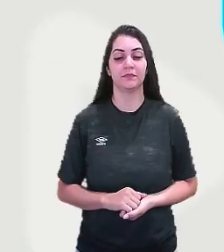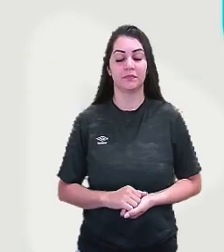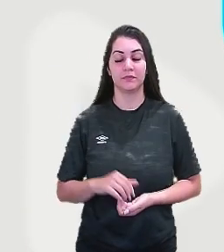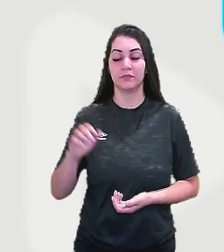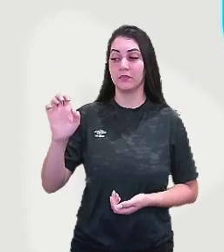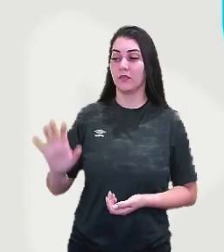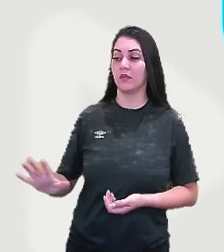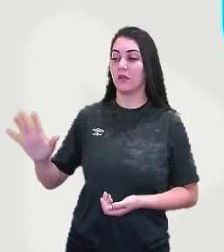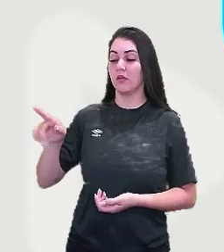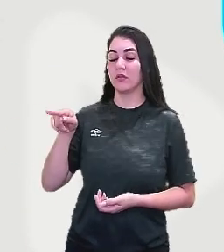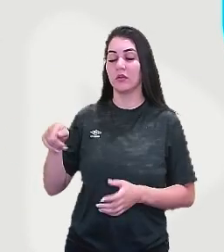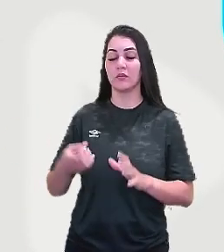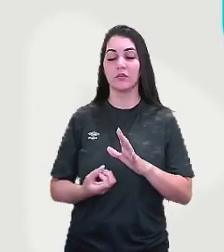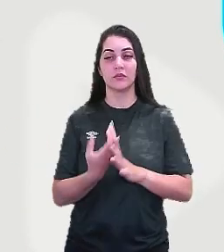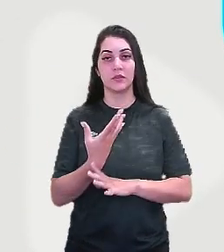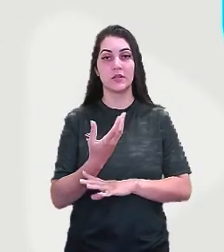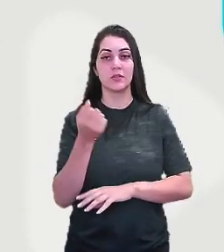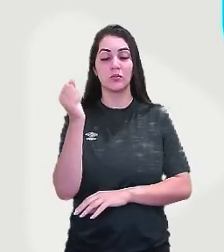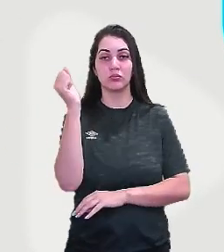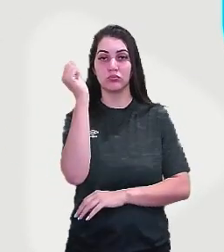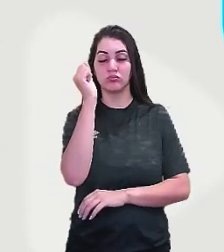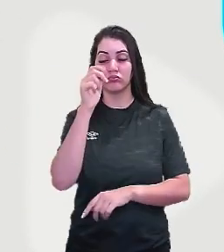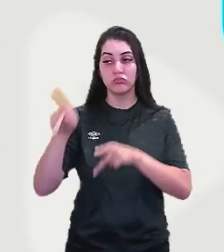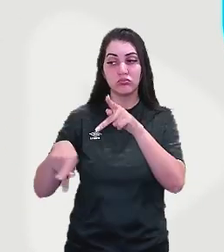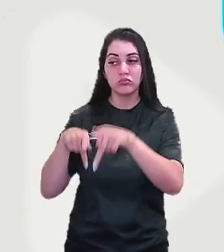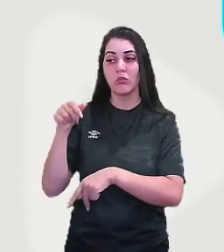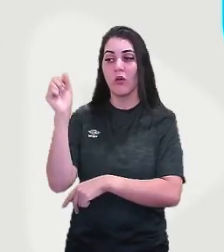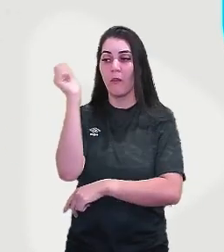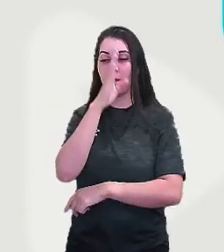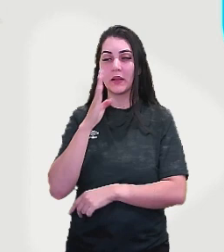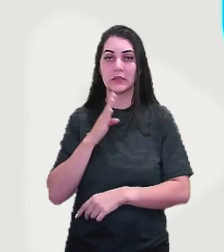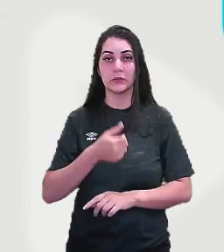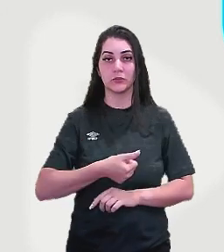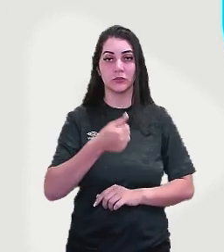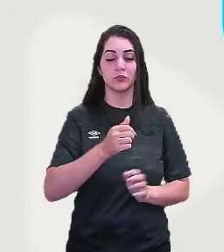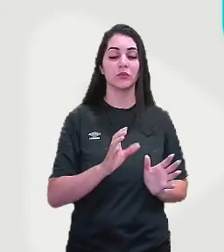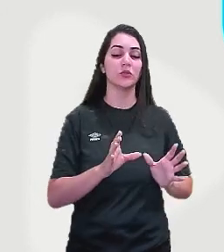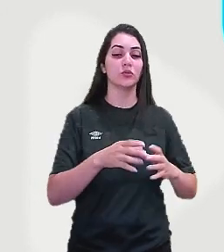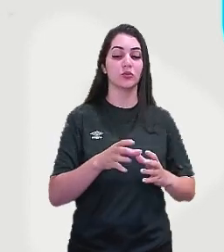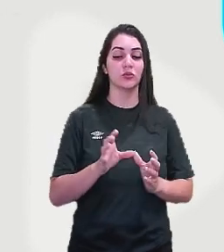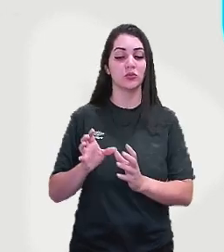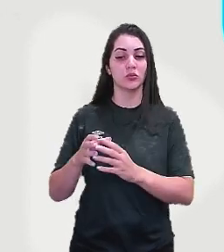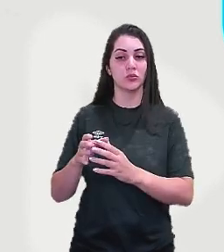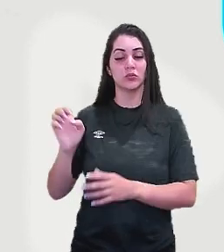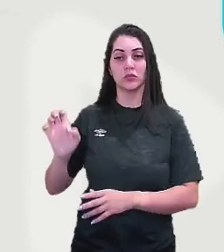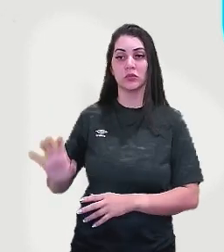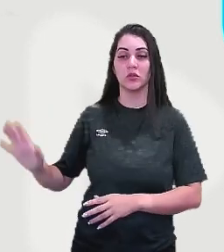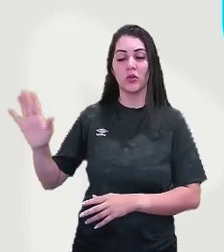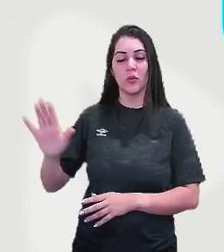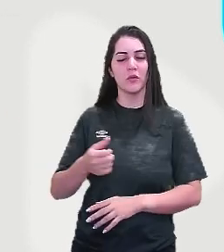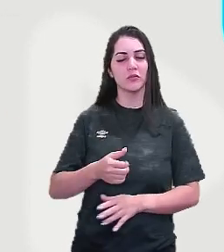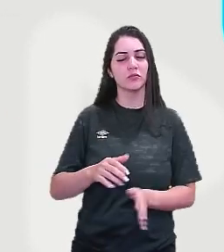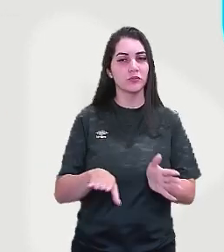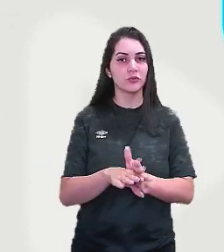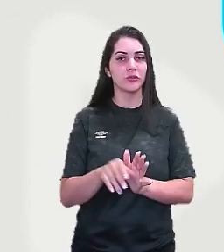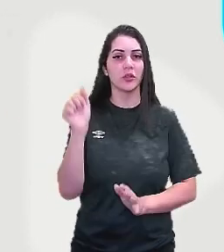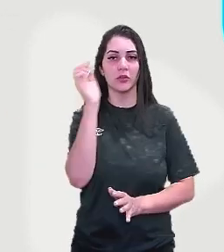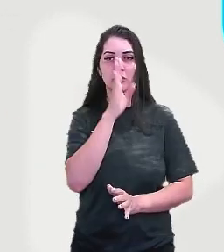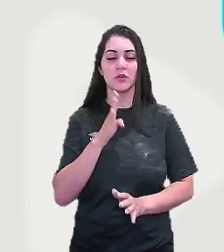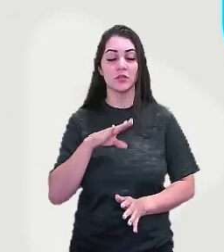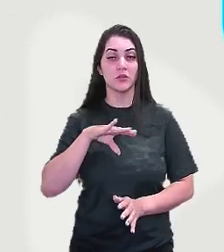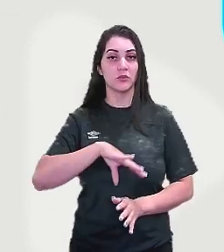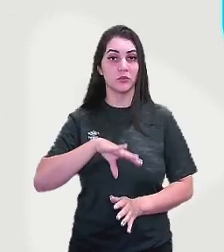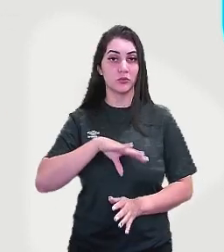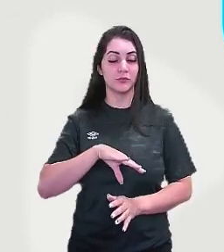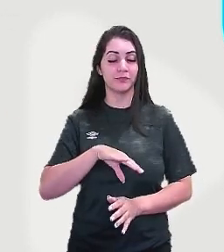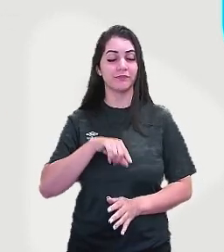Os europeus e a origem do povo brasileiro. Os primeiros grupos europeus a chegar no Brasil foram os portugueses. Os portugueses